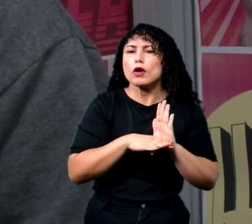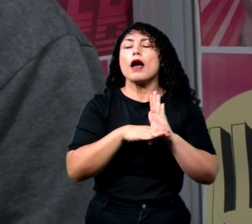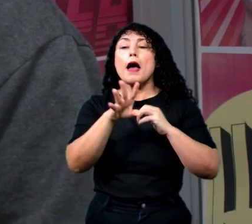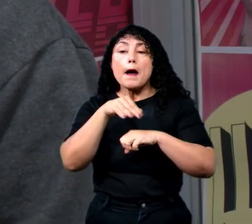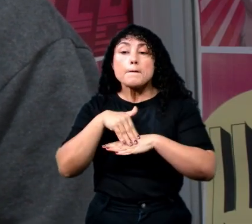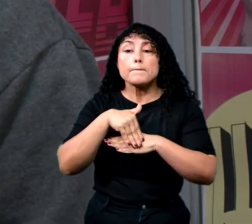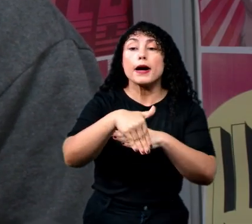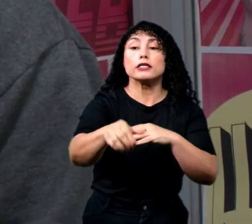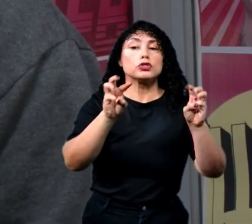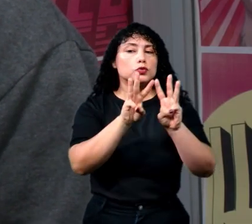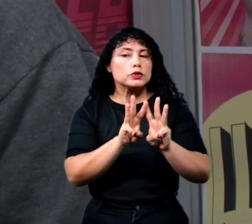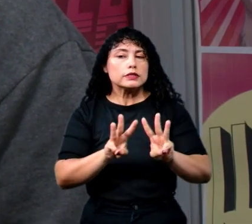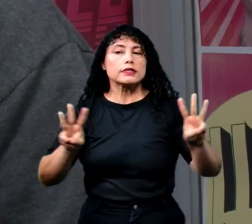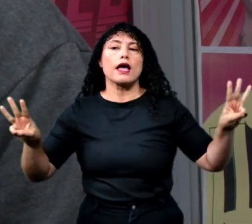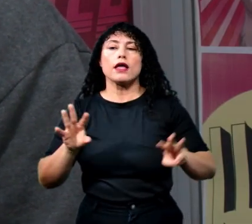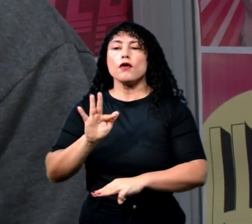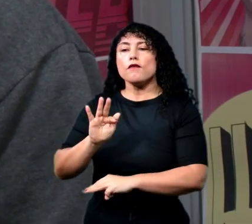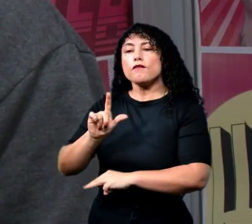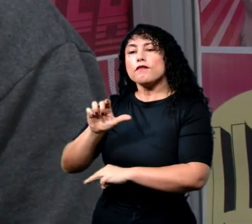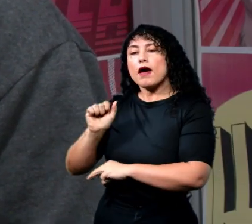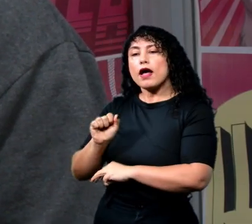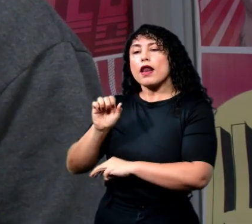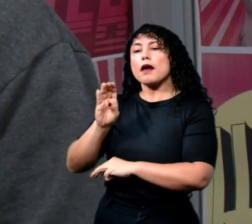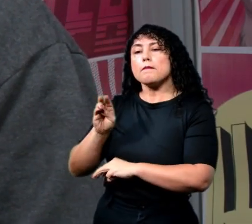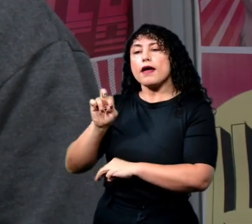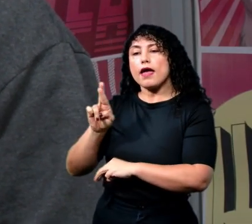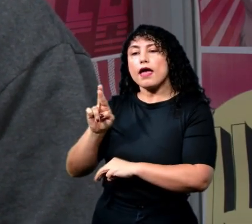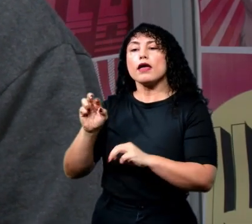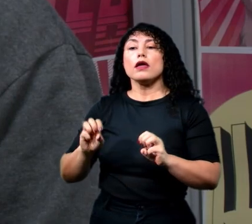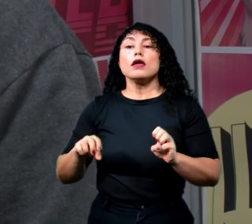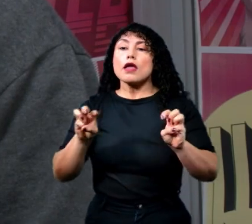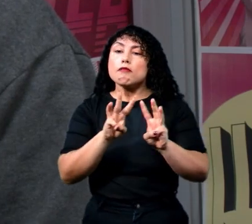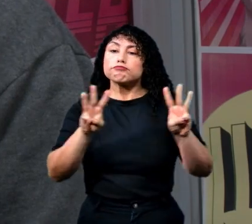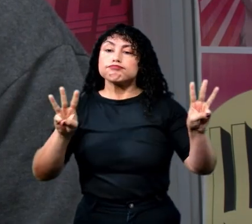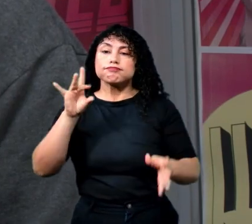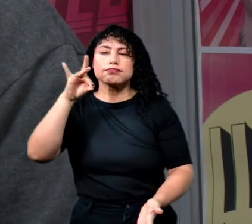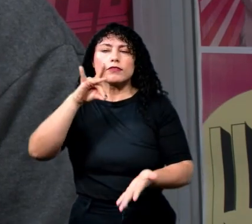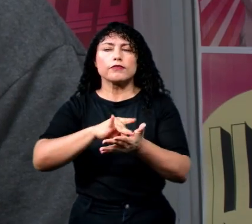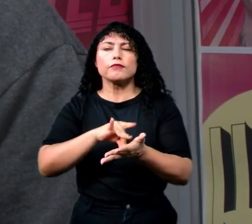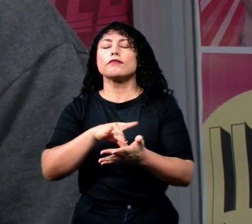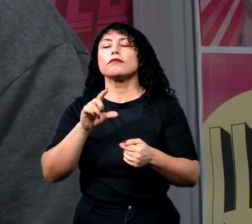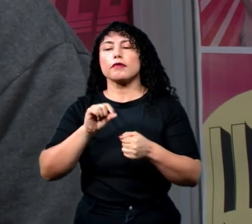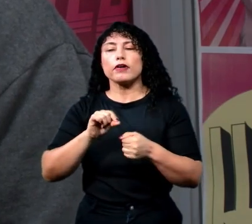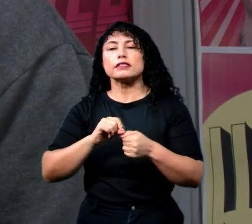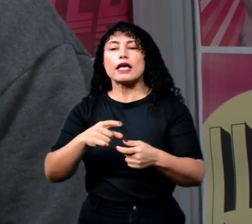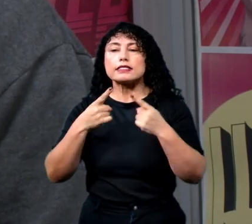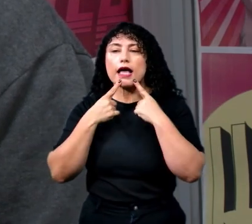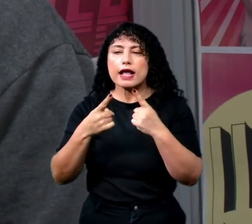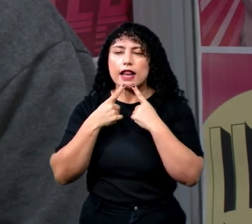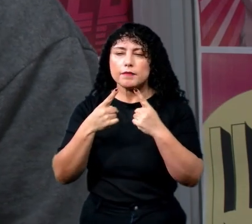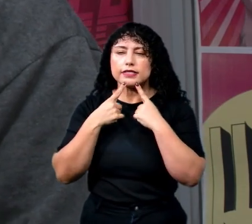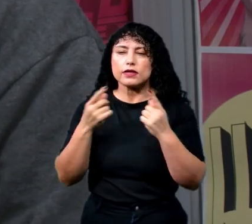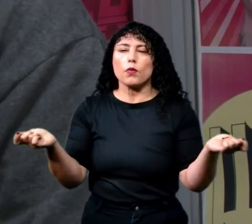via site, né, do Fala BR, que é o portal oficial para fazer esse tipo de reclamação,